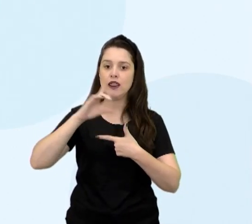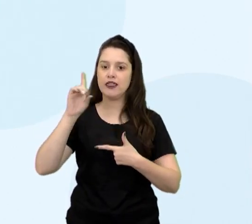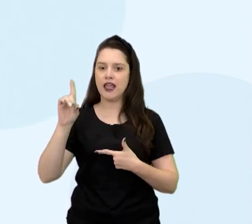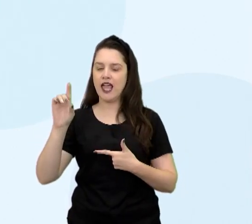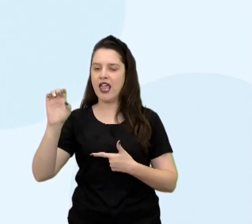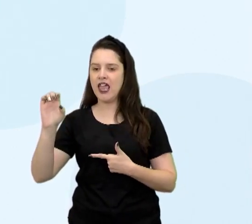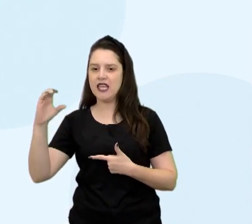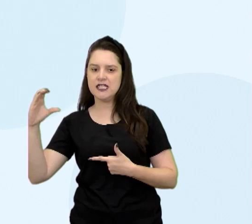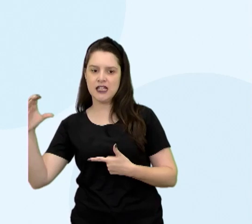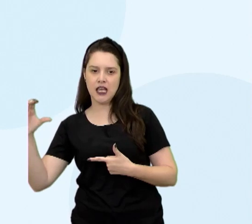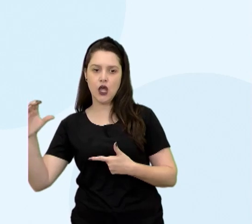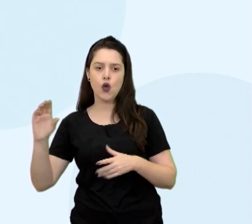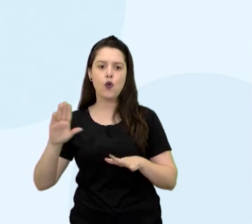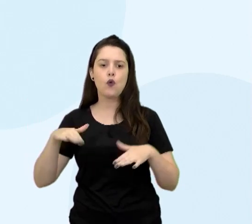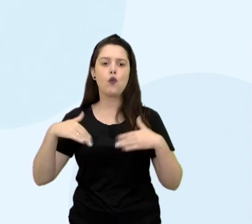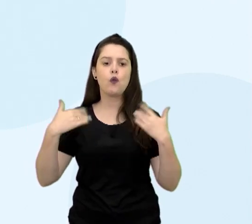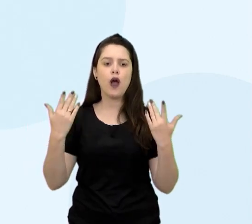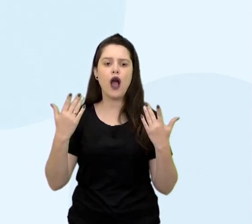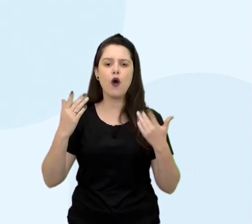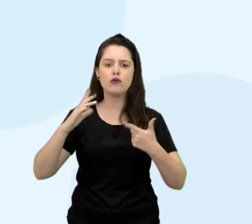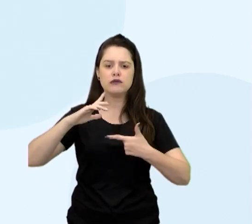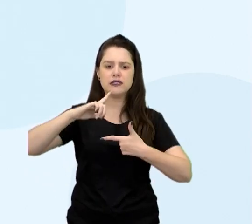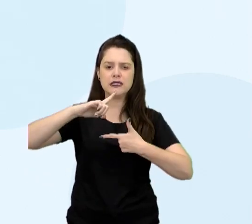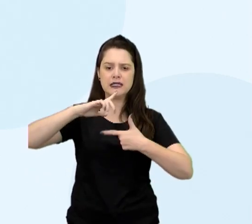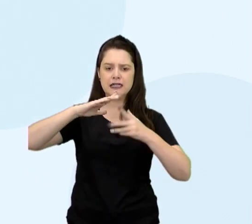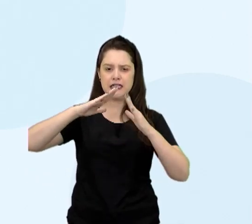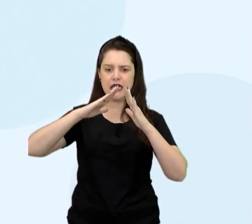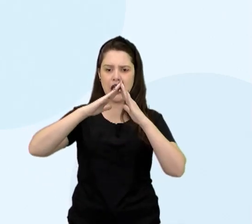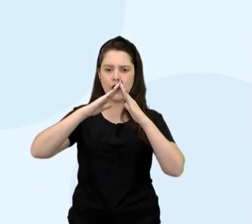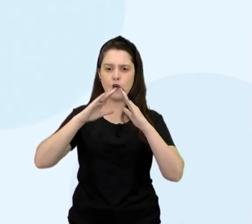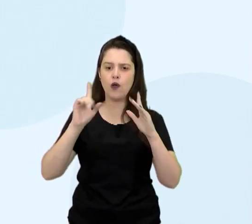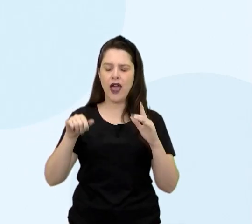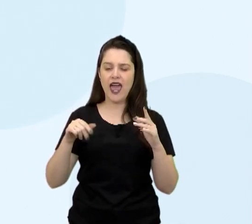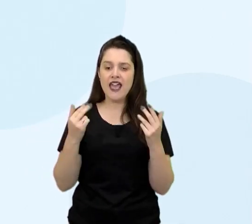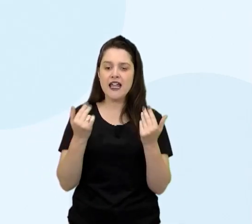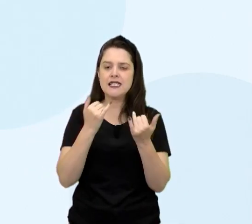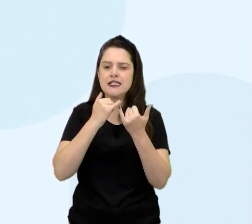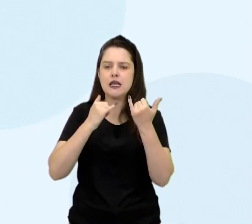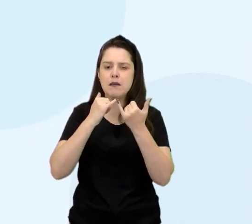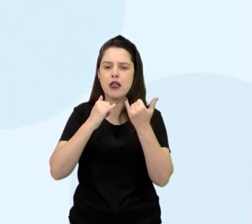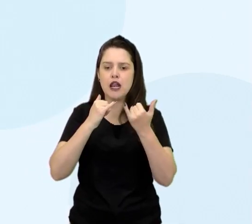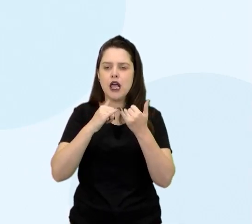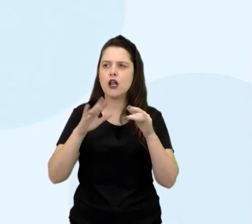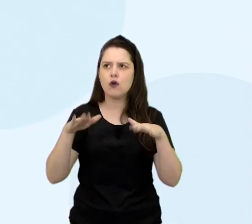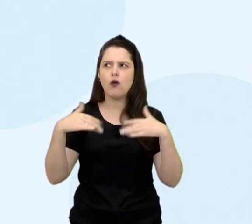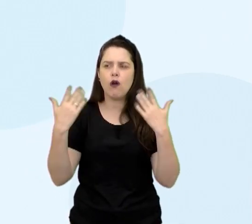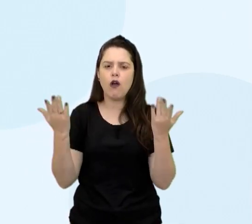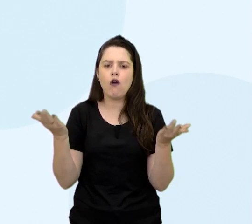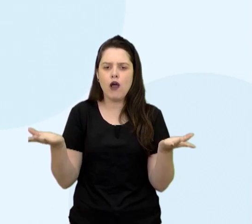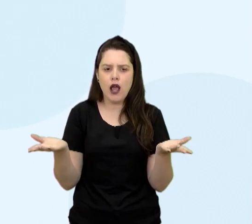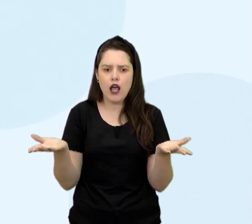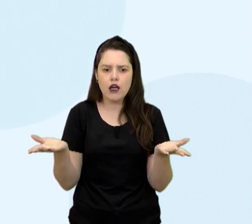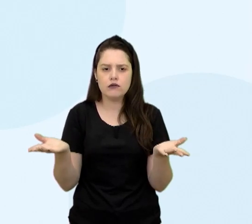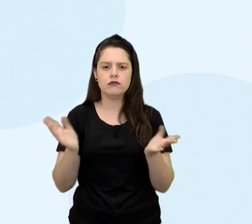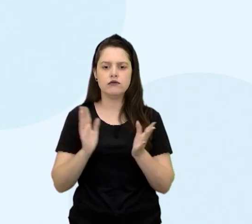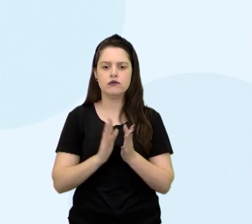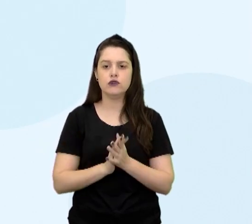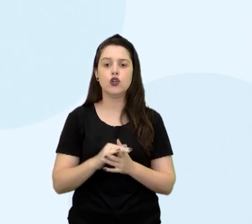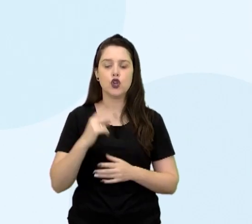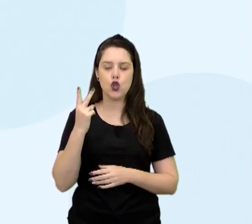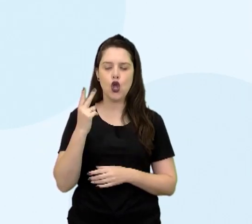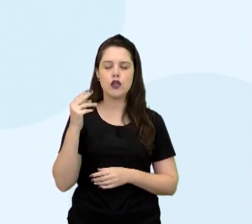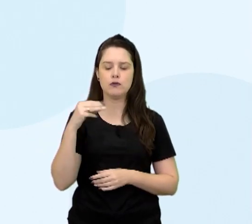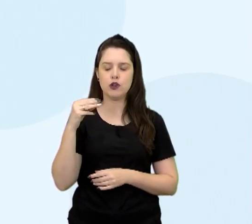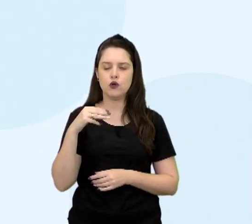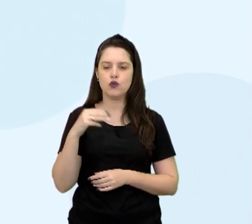letra B, caso os triângulos sejam semelhantes, qual é o caso? E aí vocês vão ter aí 2